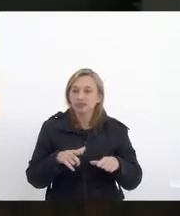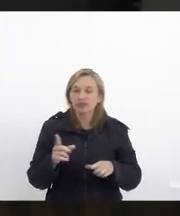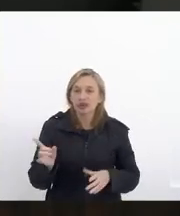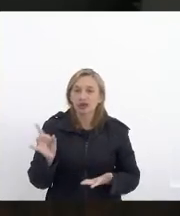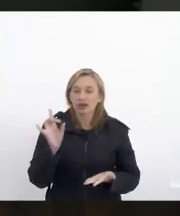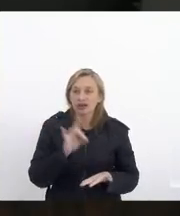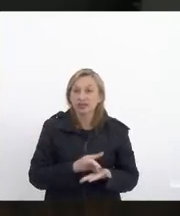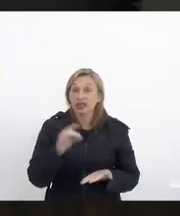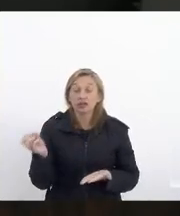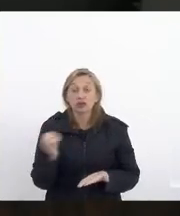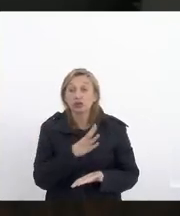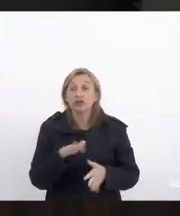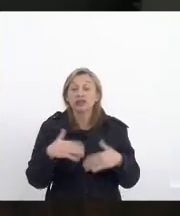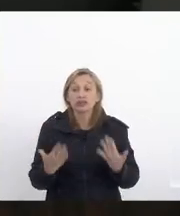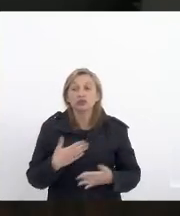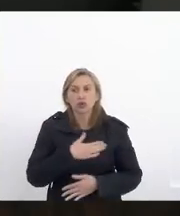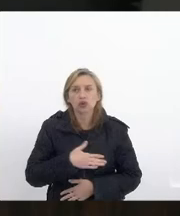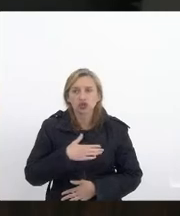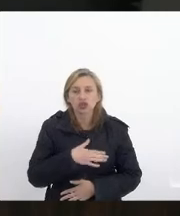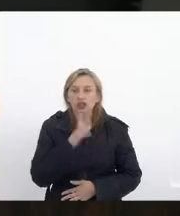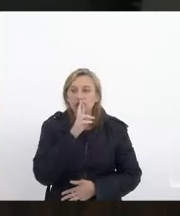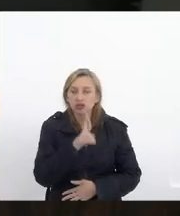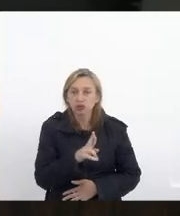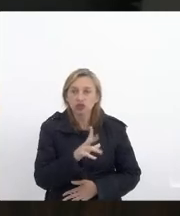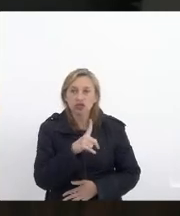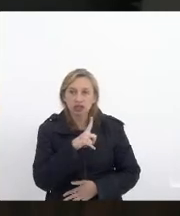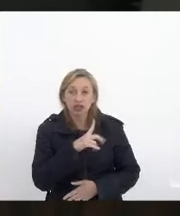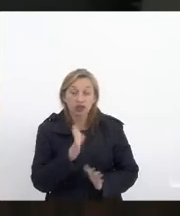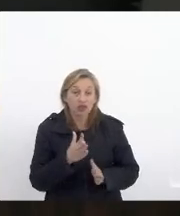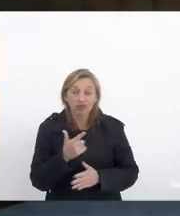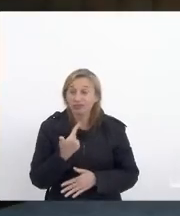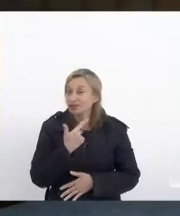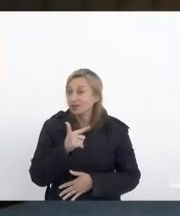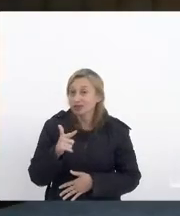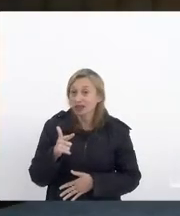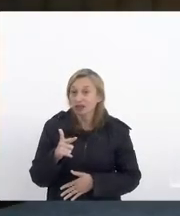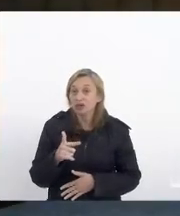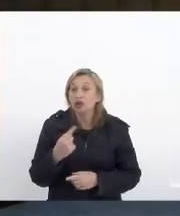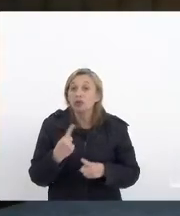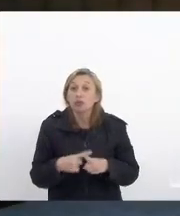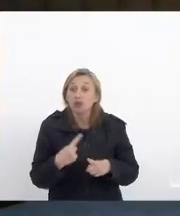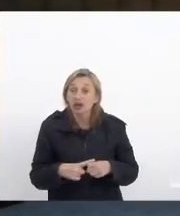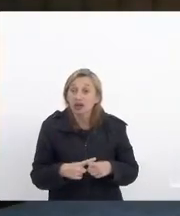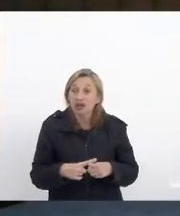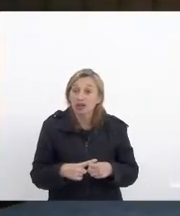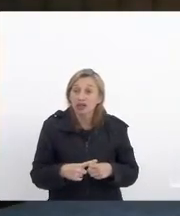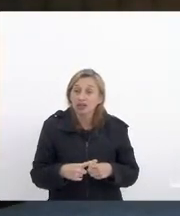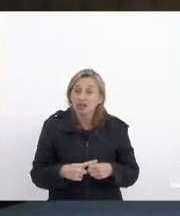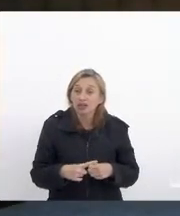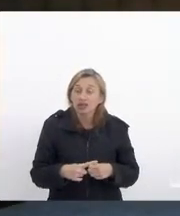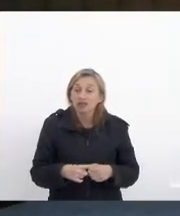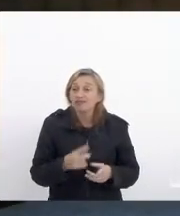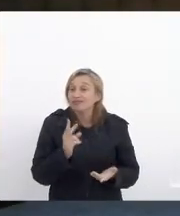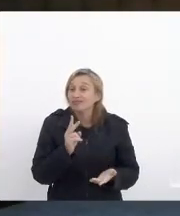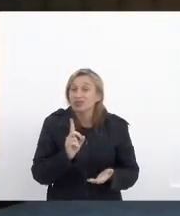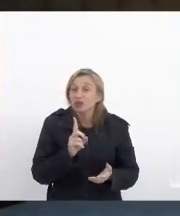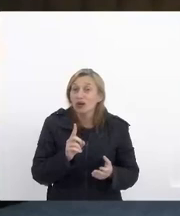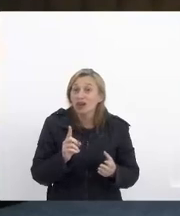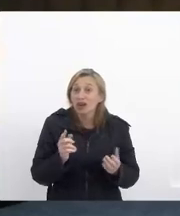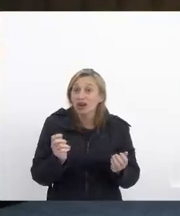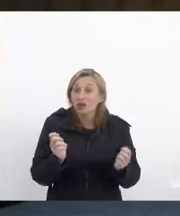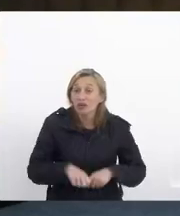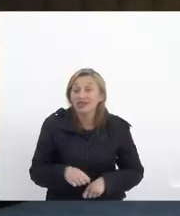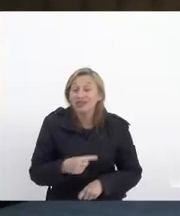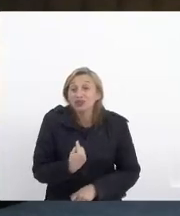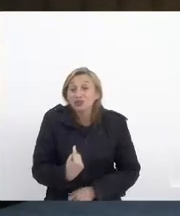realidade. Então, eu gostaria de ter essa resposta para a senhora, mas não tenho. Porque não cabe mesmo, não é competência